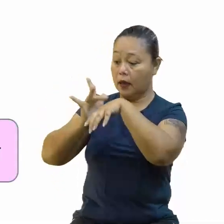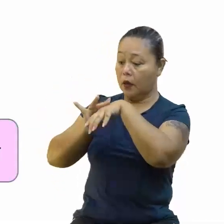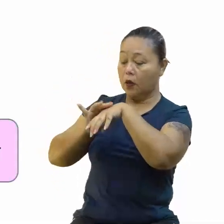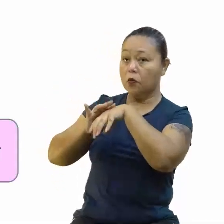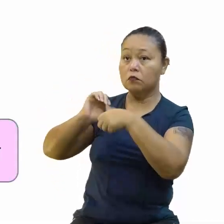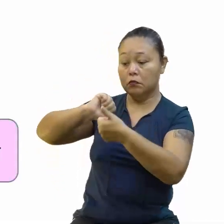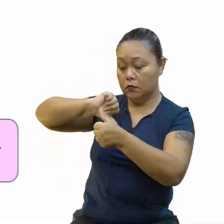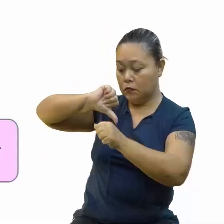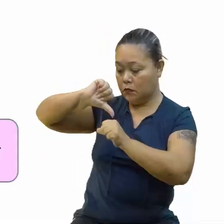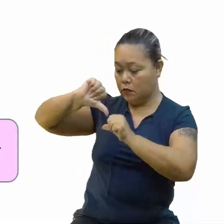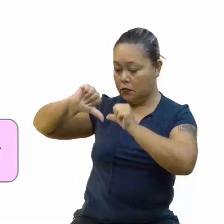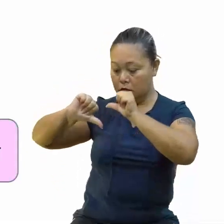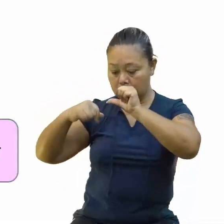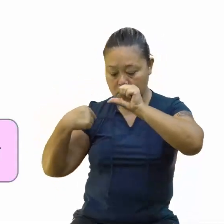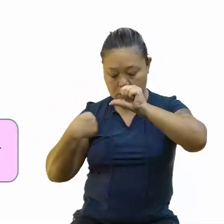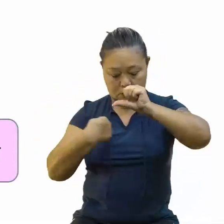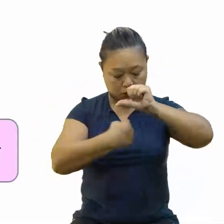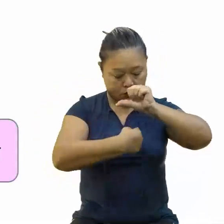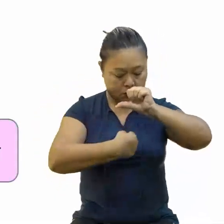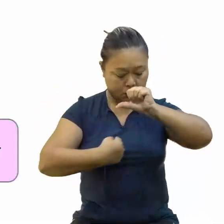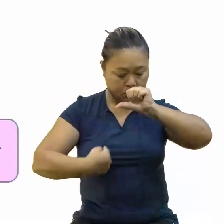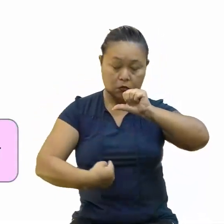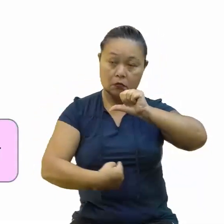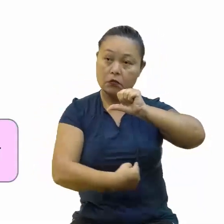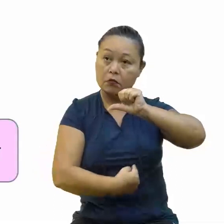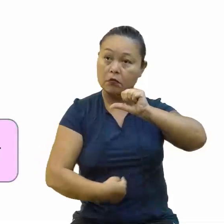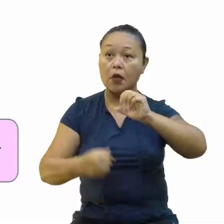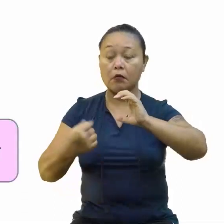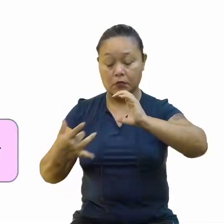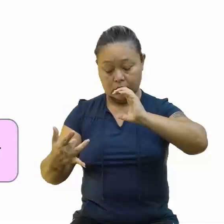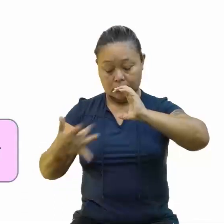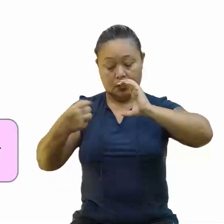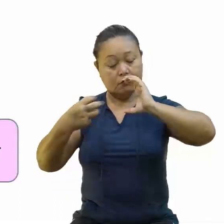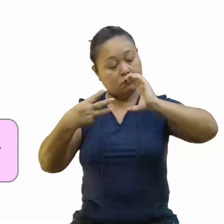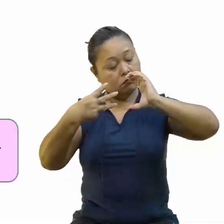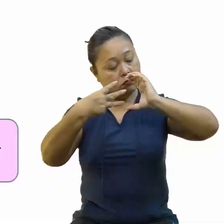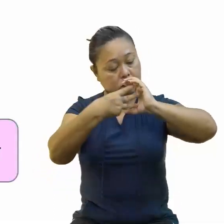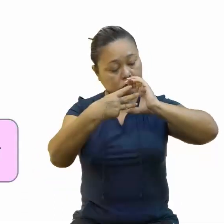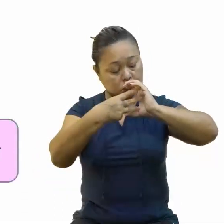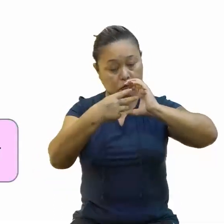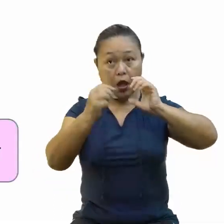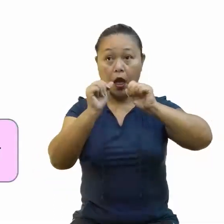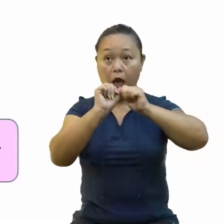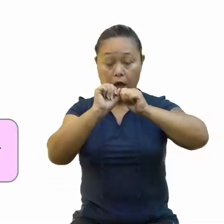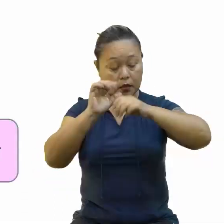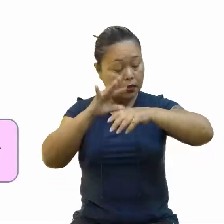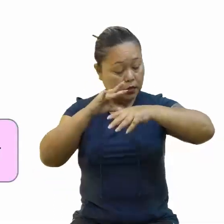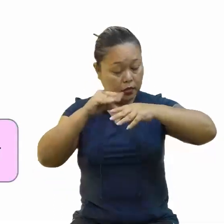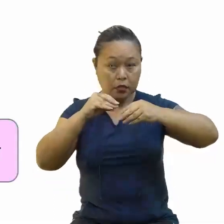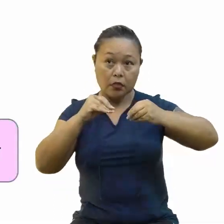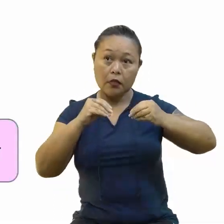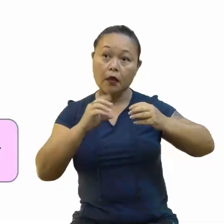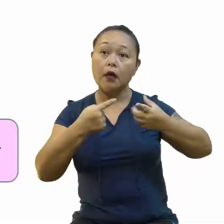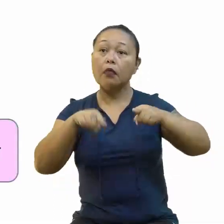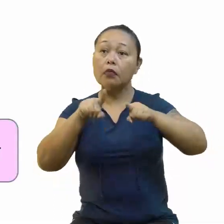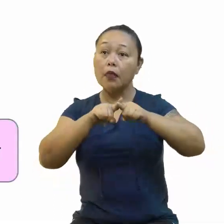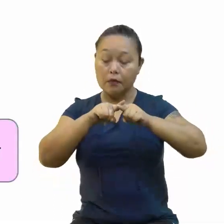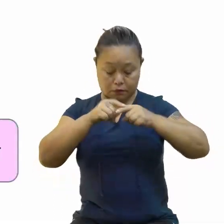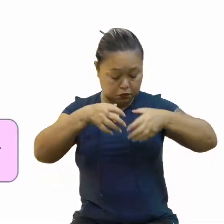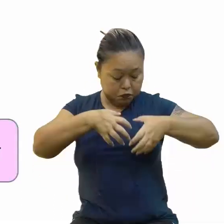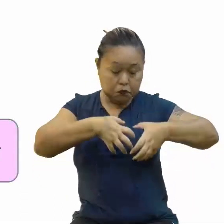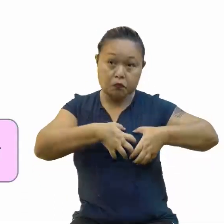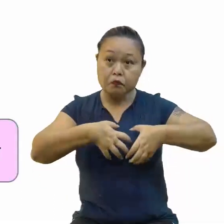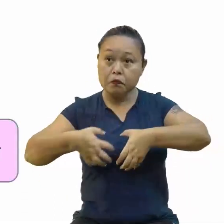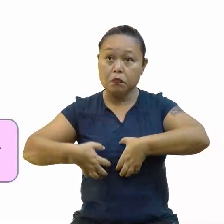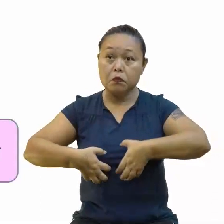nosso organismo, vai afetar de células, tecidos, até sistemas. E nós estudamos alguns